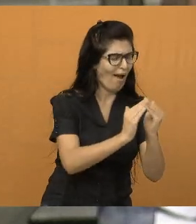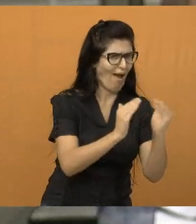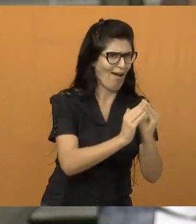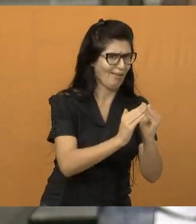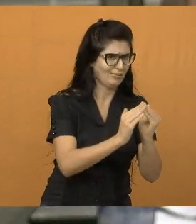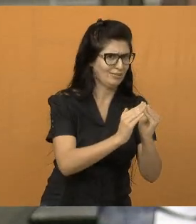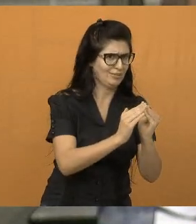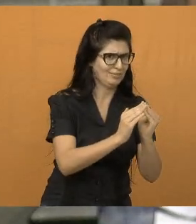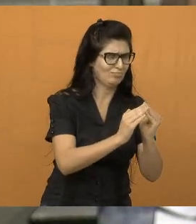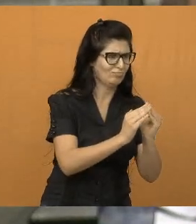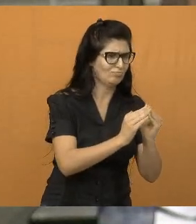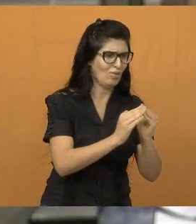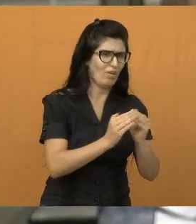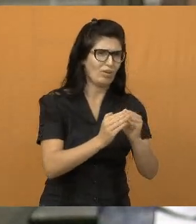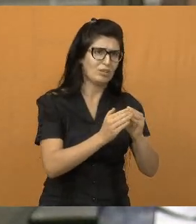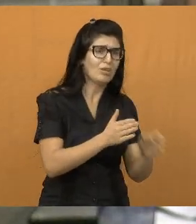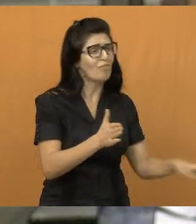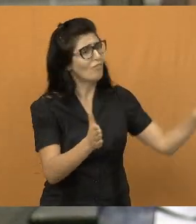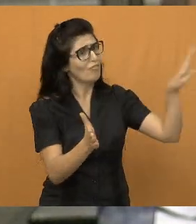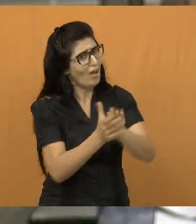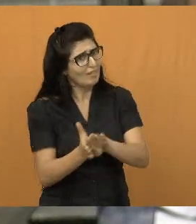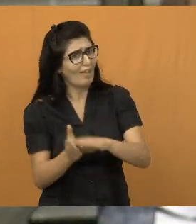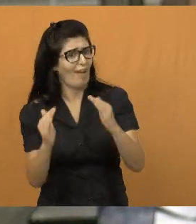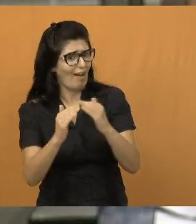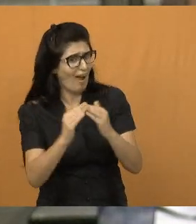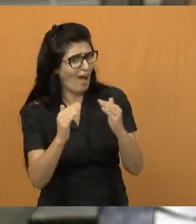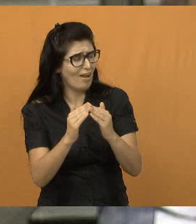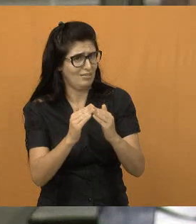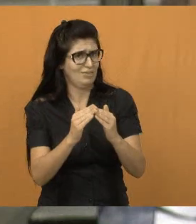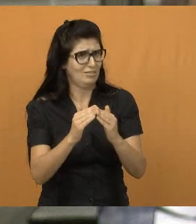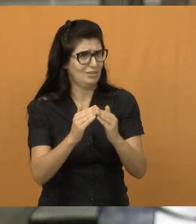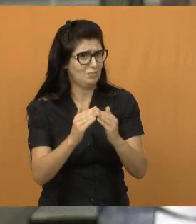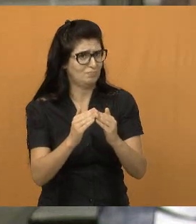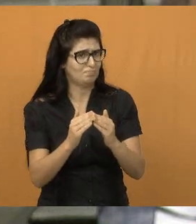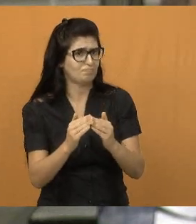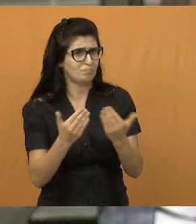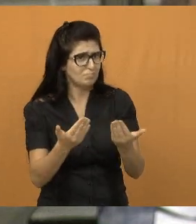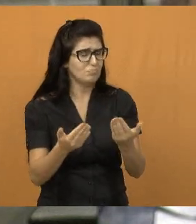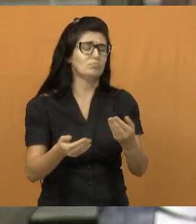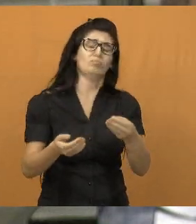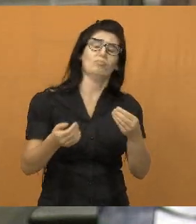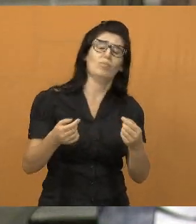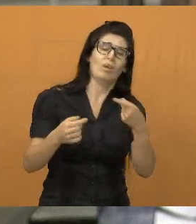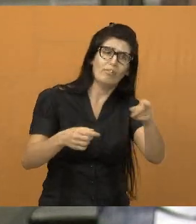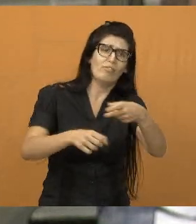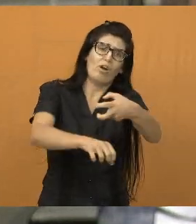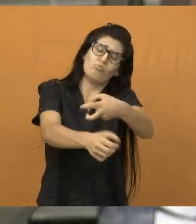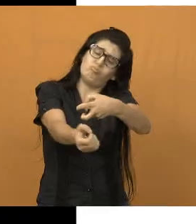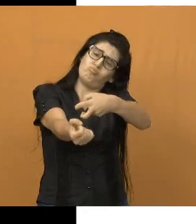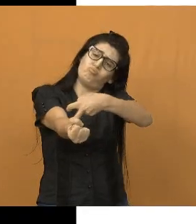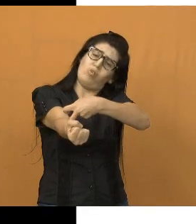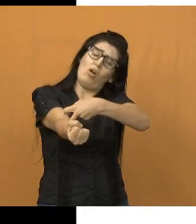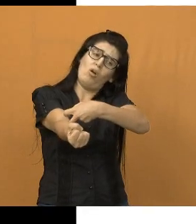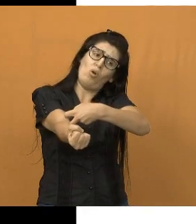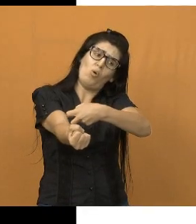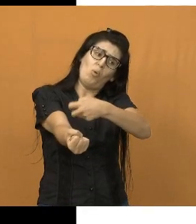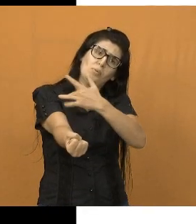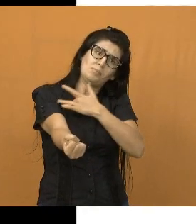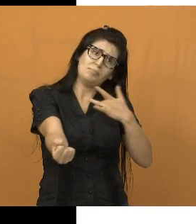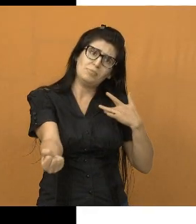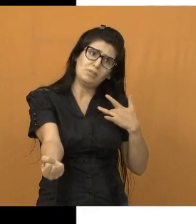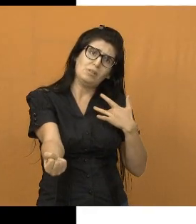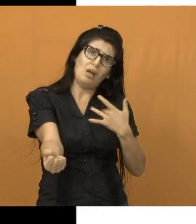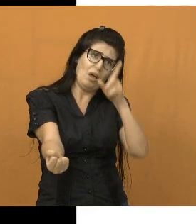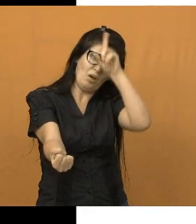assistência domiciliar de pacientes estáveis egressos de internação hospitalar, uma equipe com